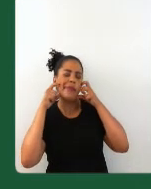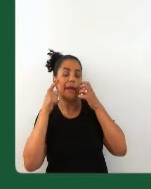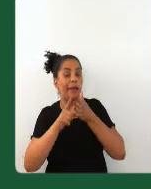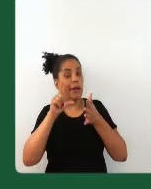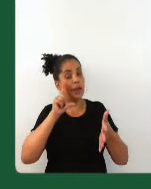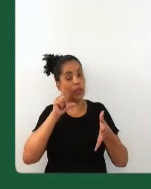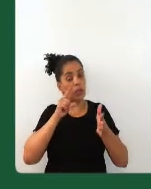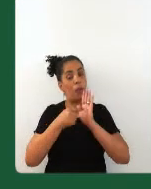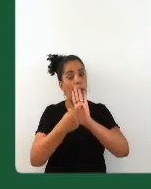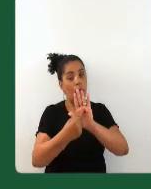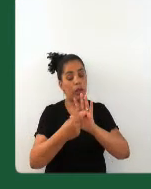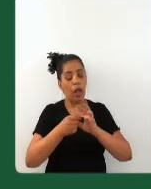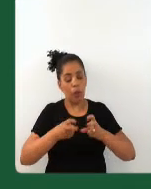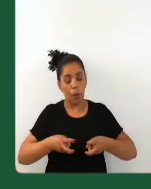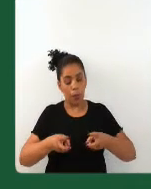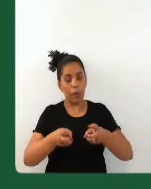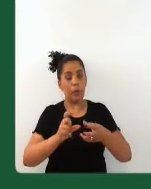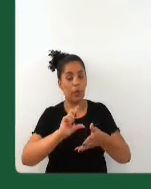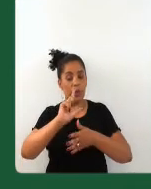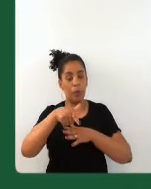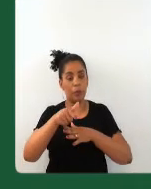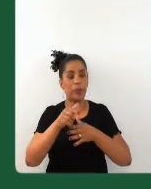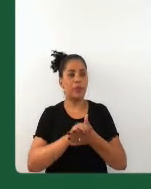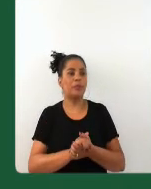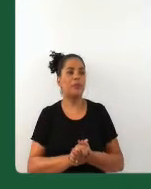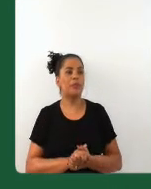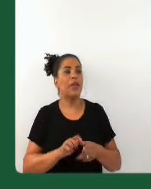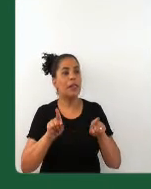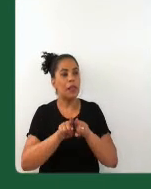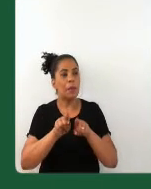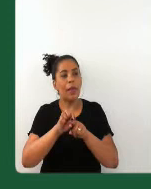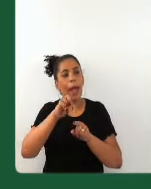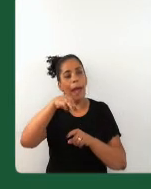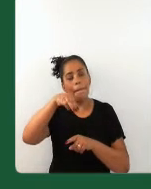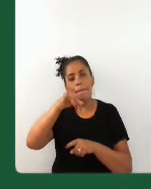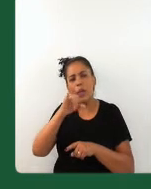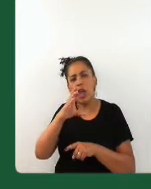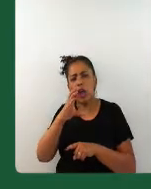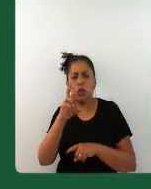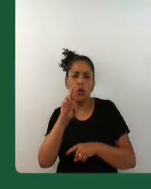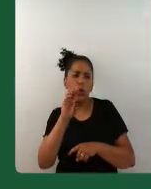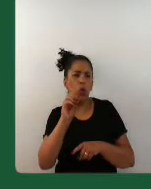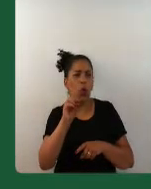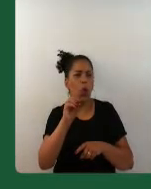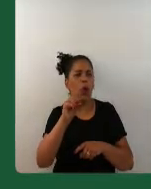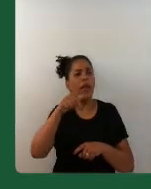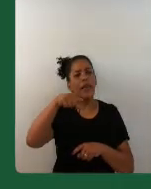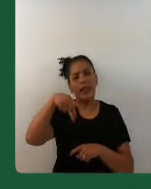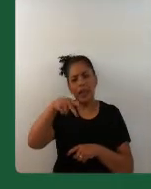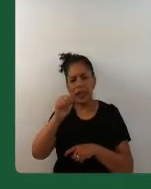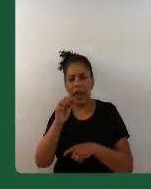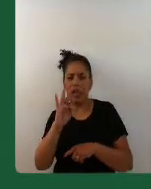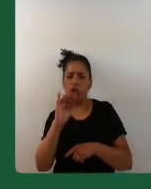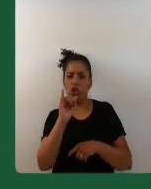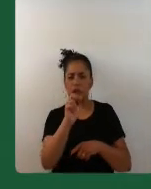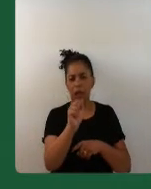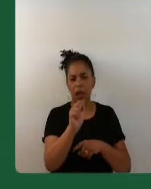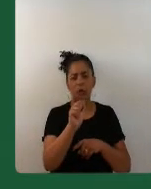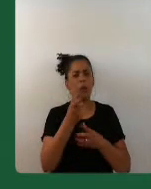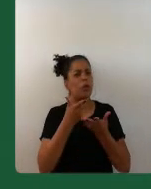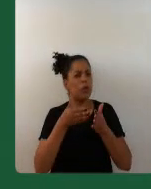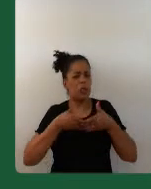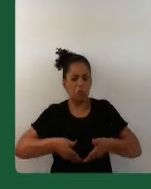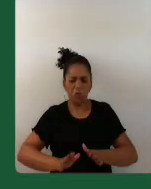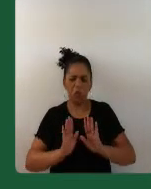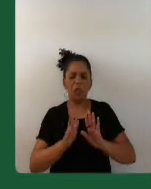pós-operatório. As micrognatias, que é quando o paciente nasce com a mandíbula para trás, e temos que trazer